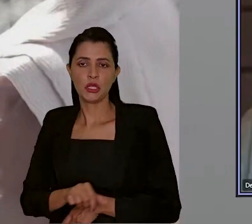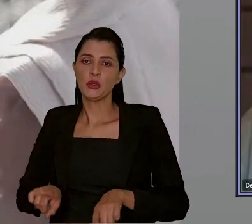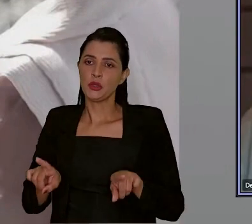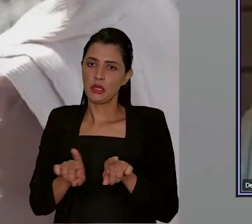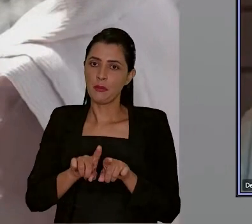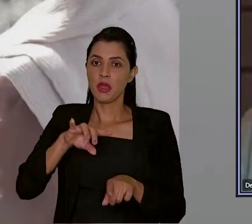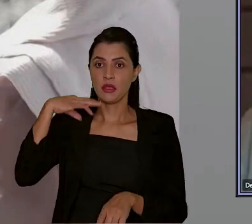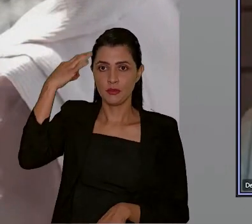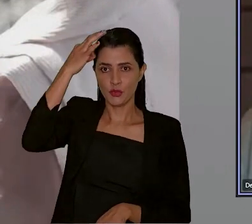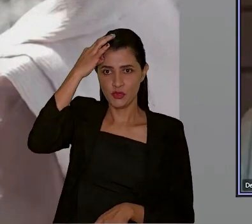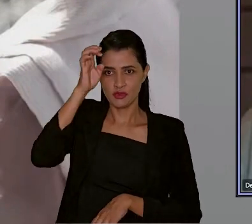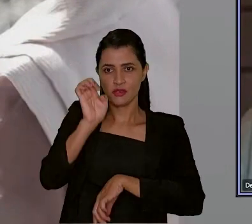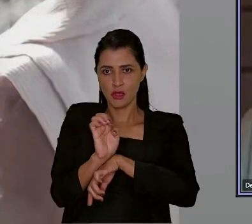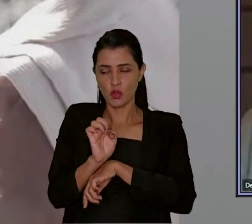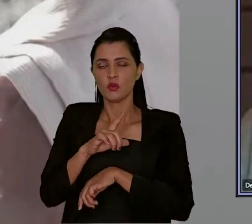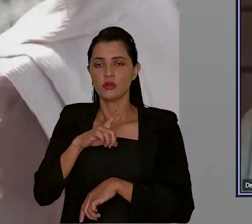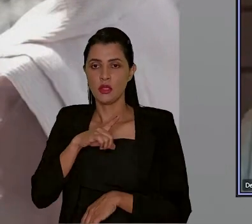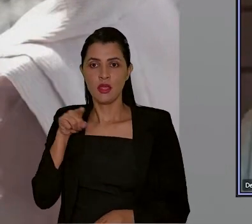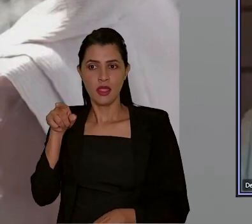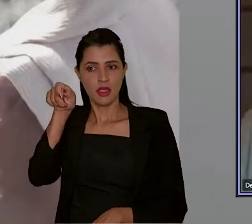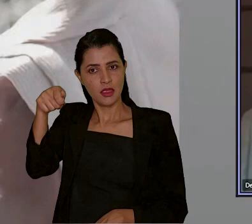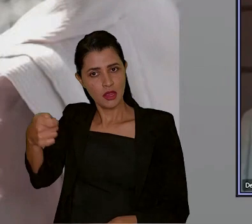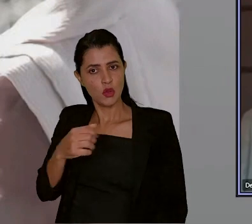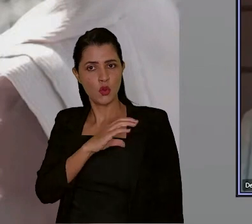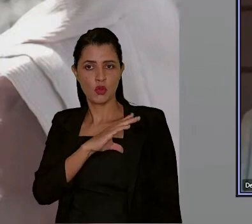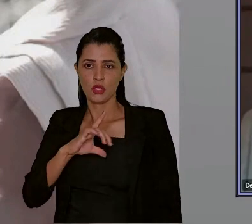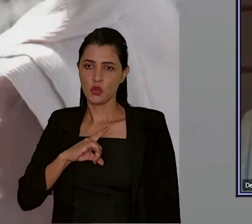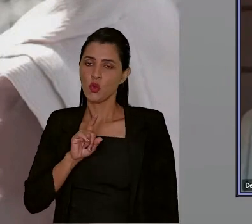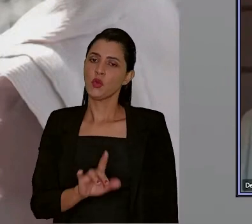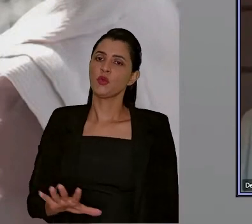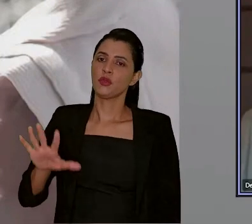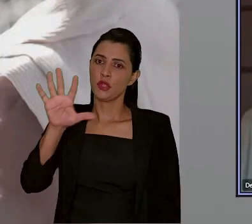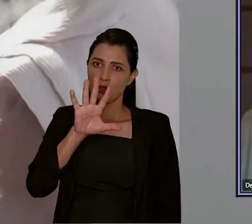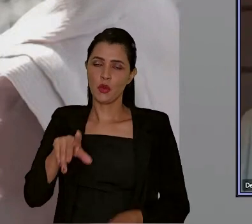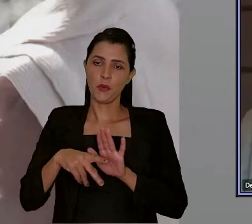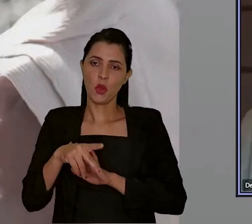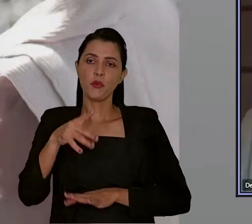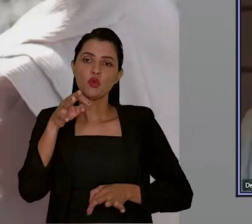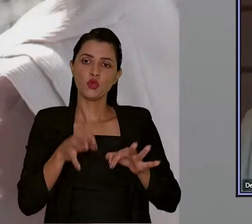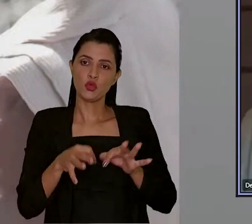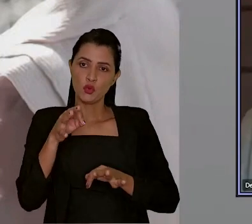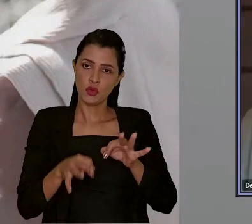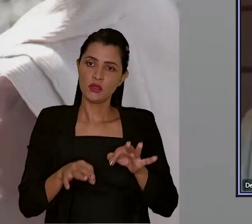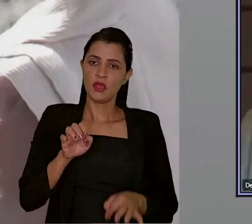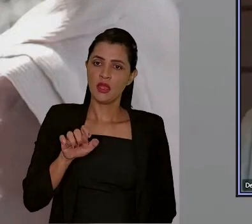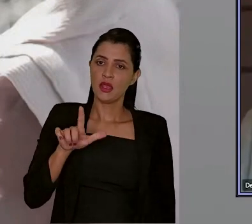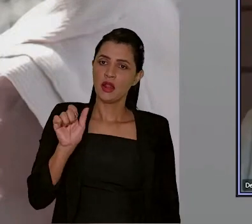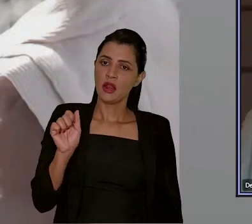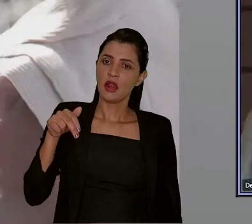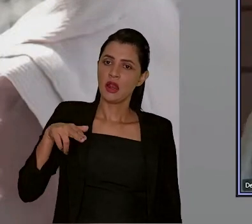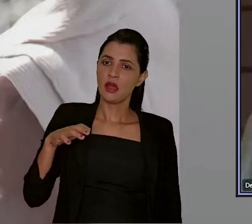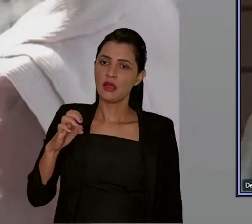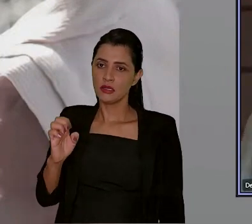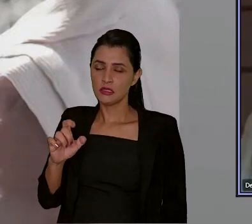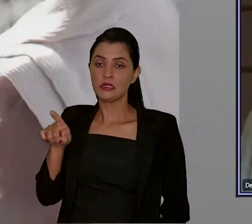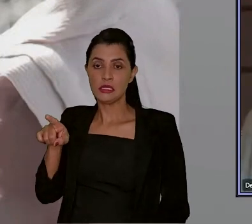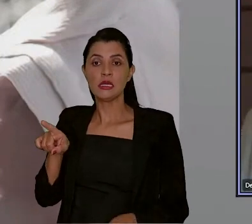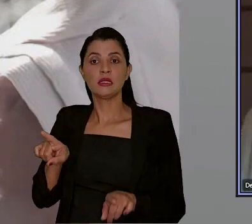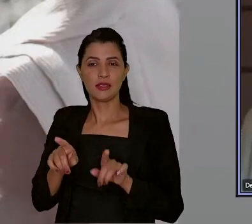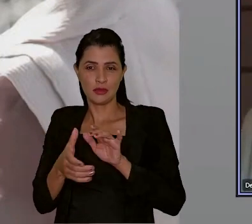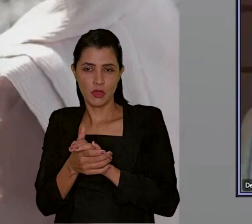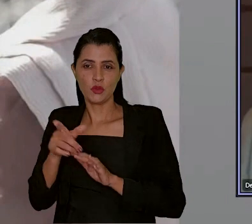Santo. É o nosso coordenador nacional dos juízes de enlace. É doutor e mestre em Direito